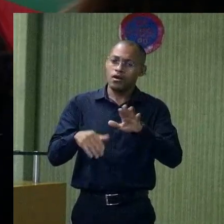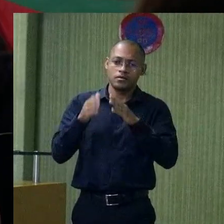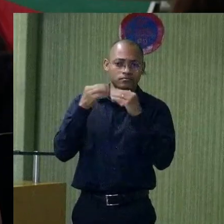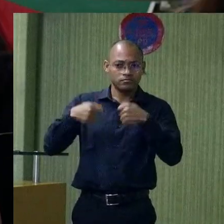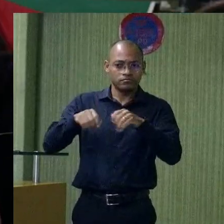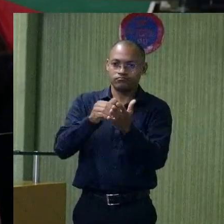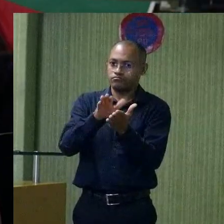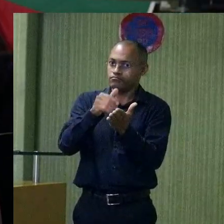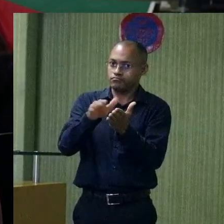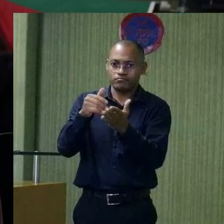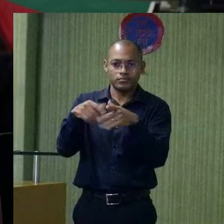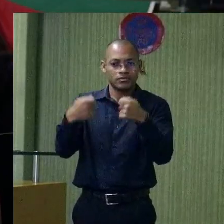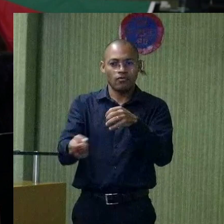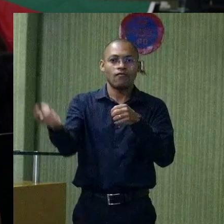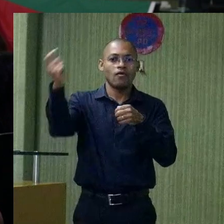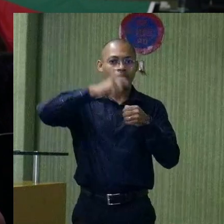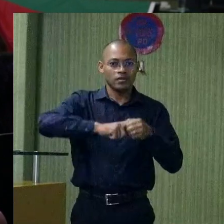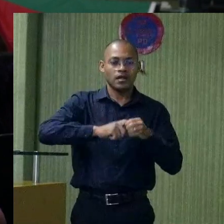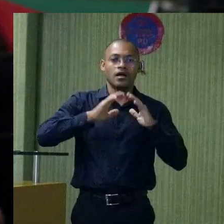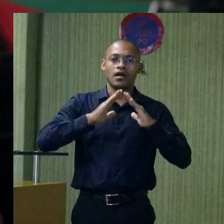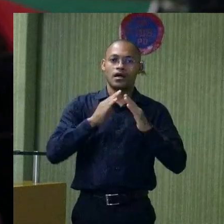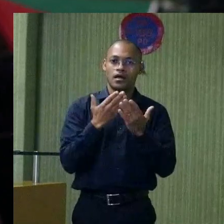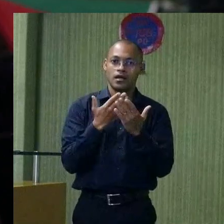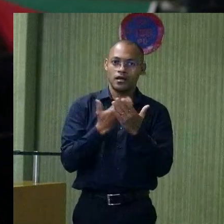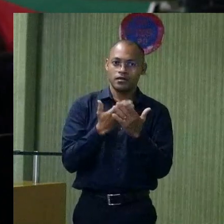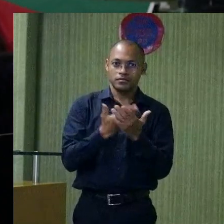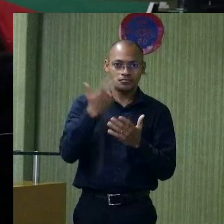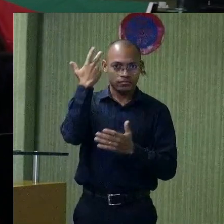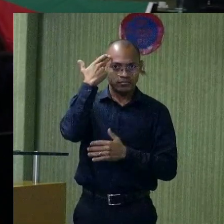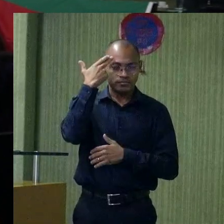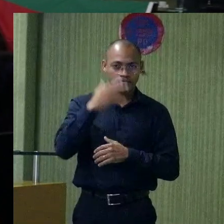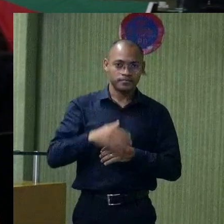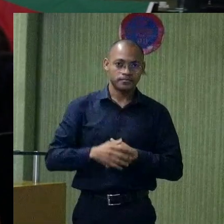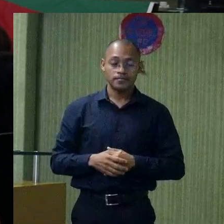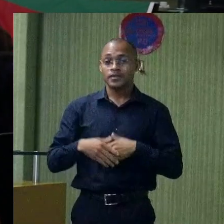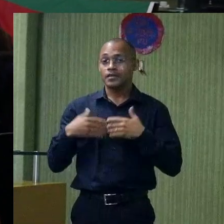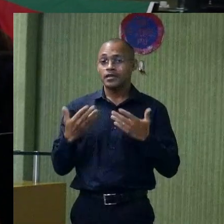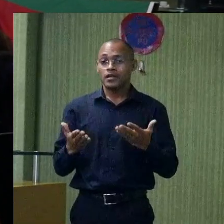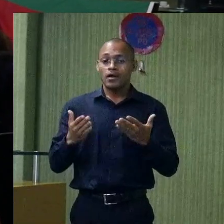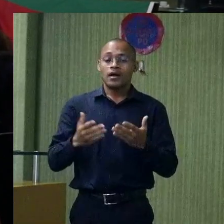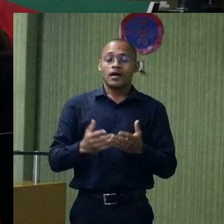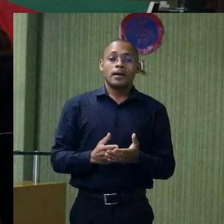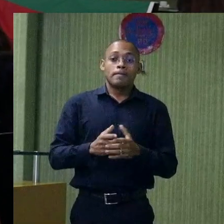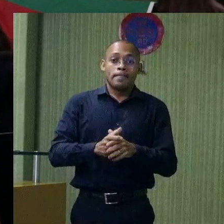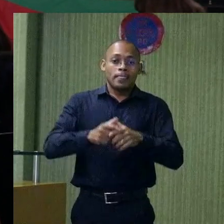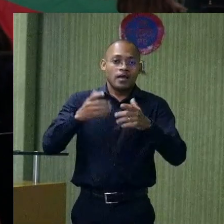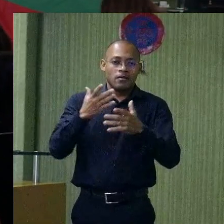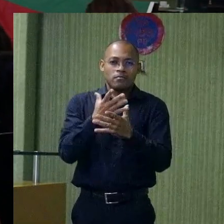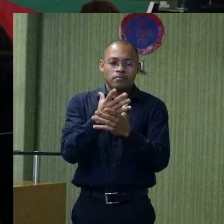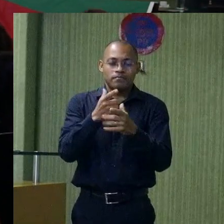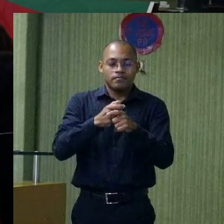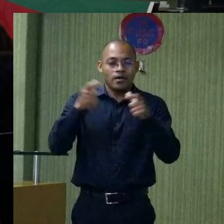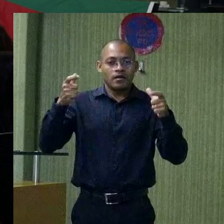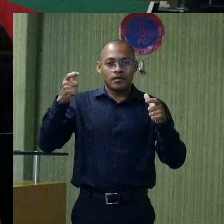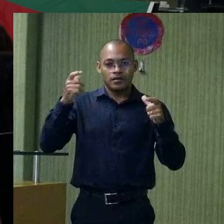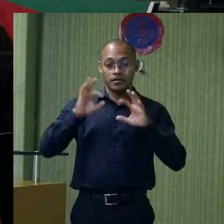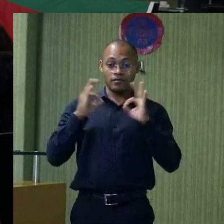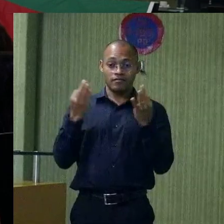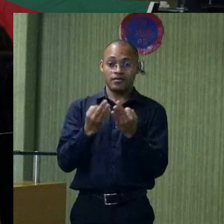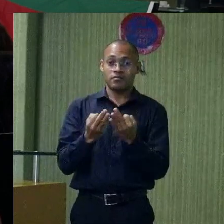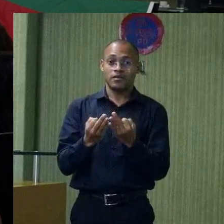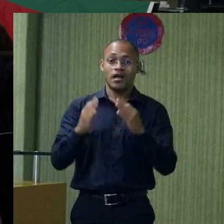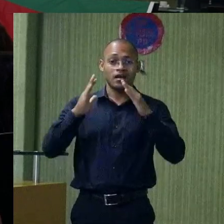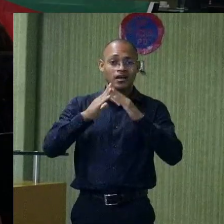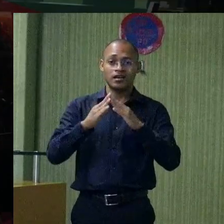um retorno das suas aulas então desmobilização das famílias Muitas delas tinham perdido toda a casa então não existe